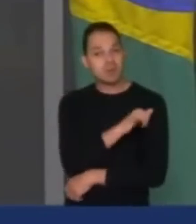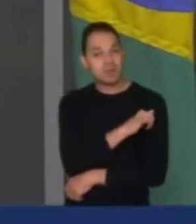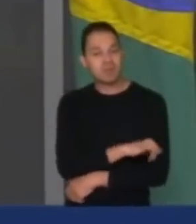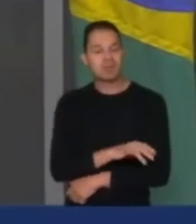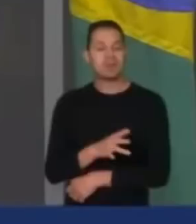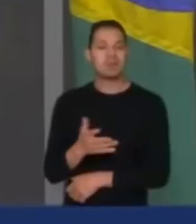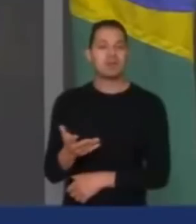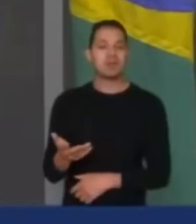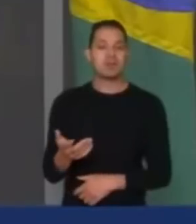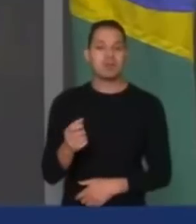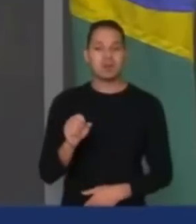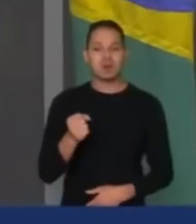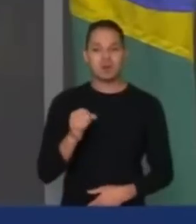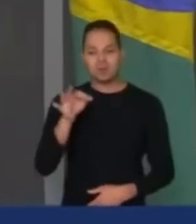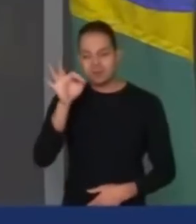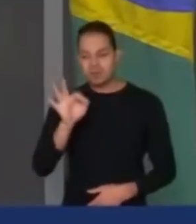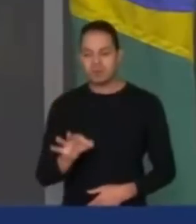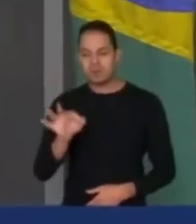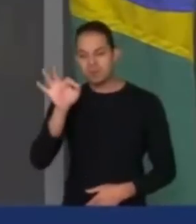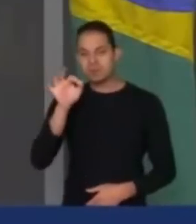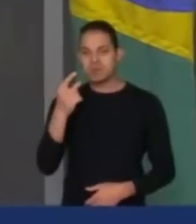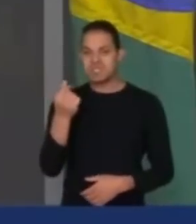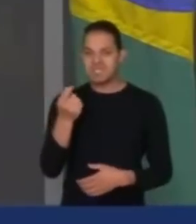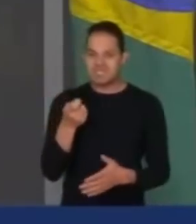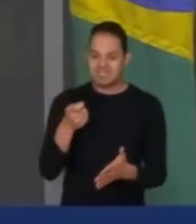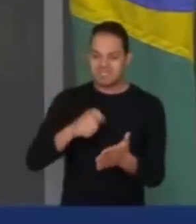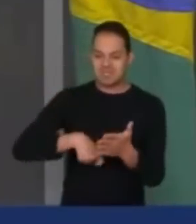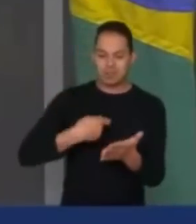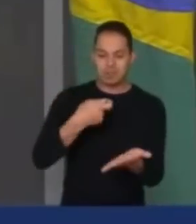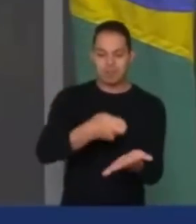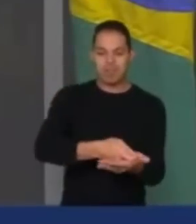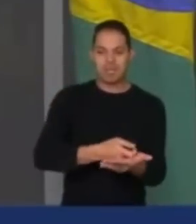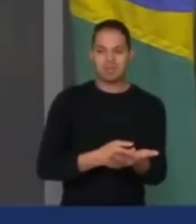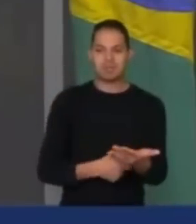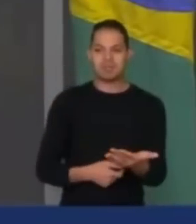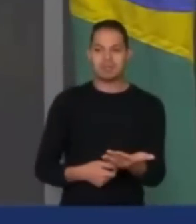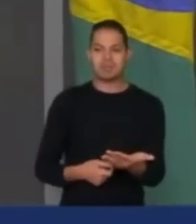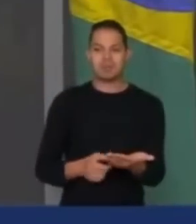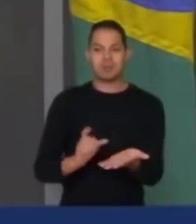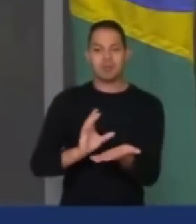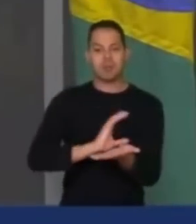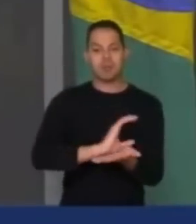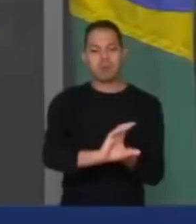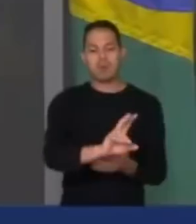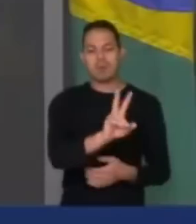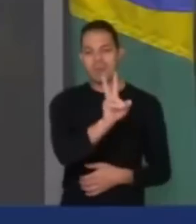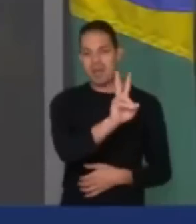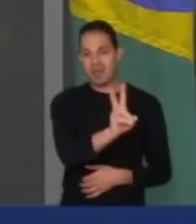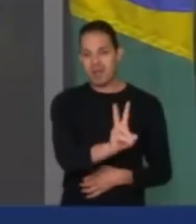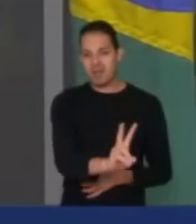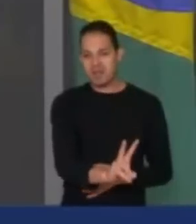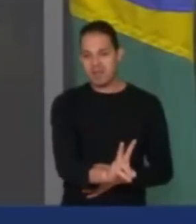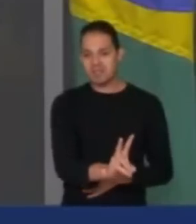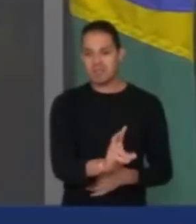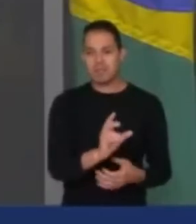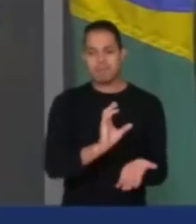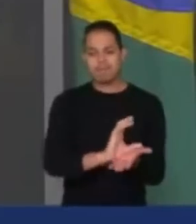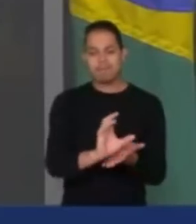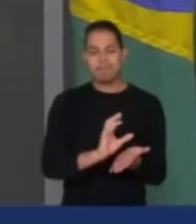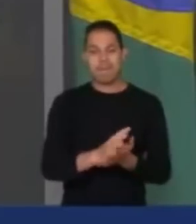8% da contribuição do mais simples brasileiro tá indo para Venezuela para financiar